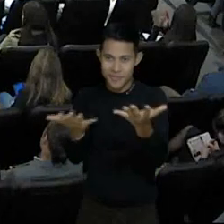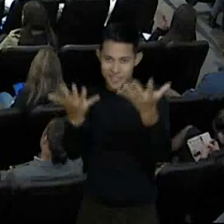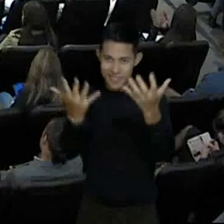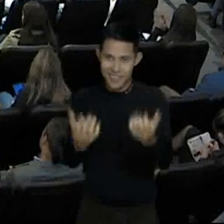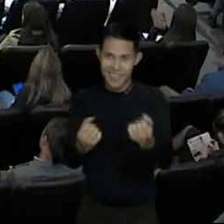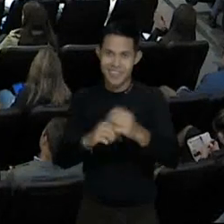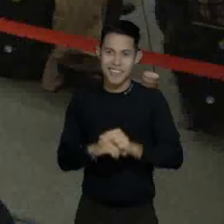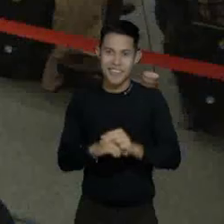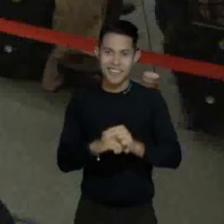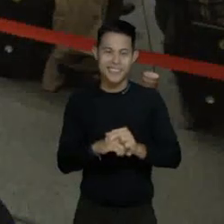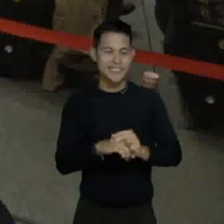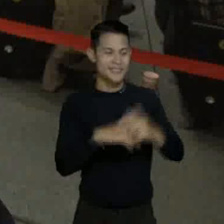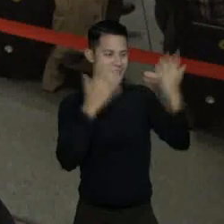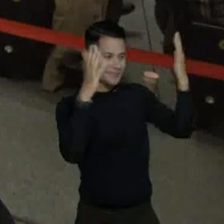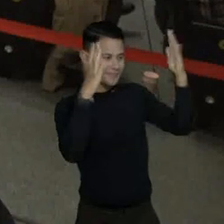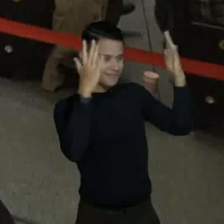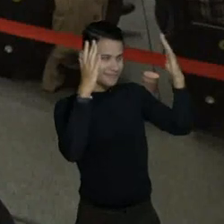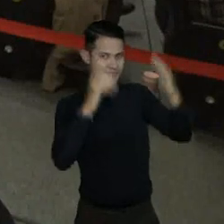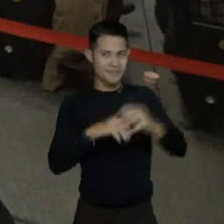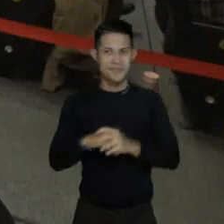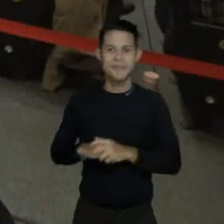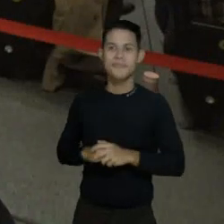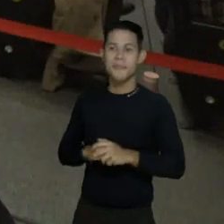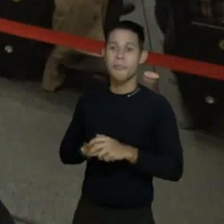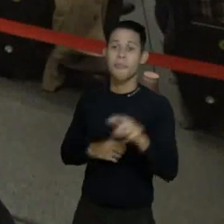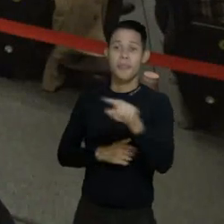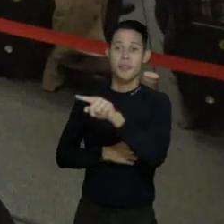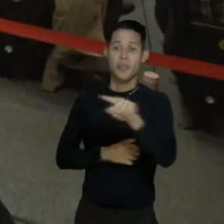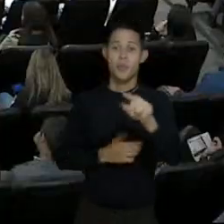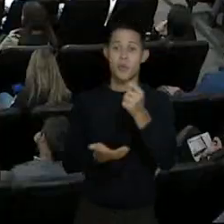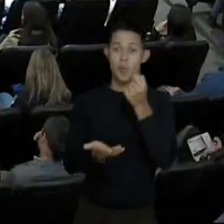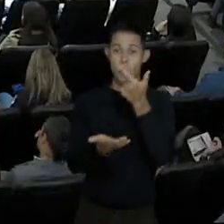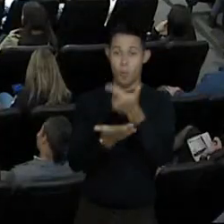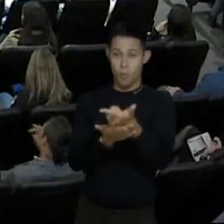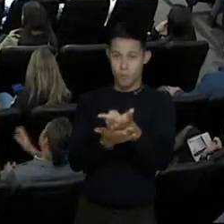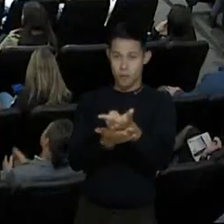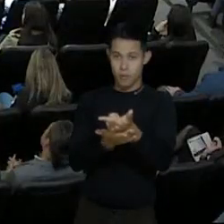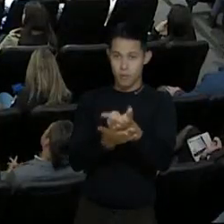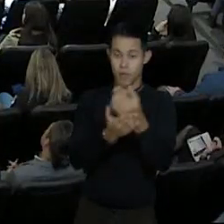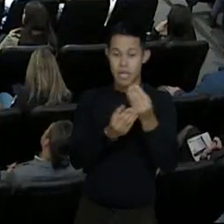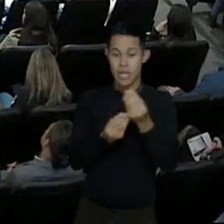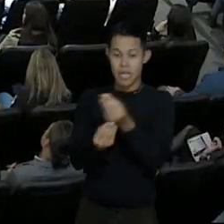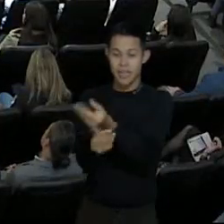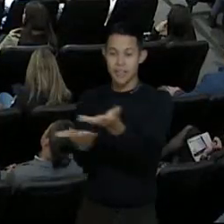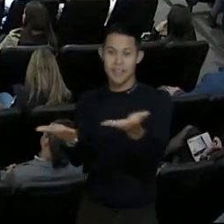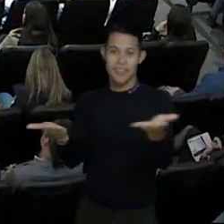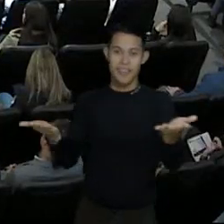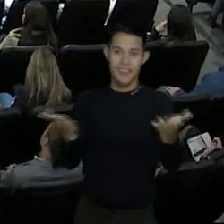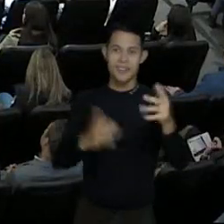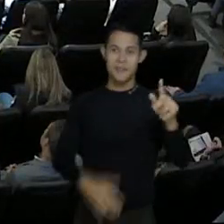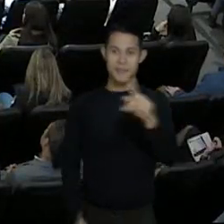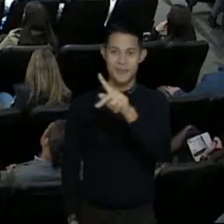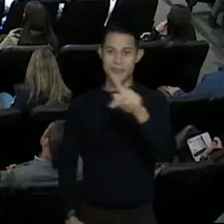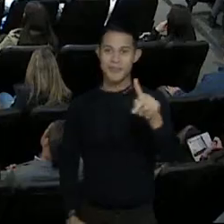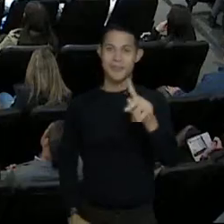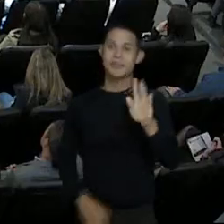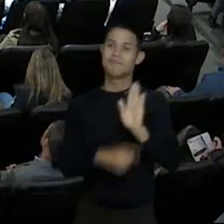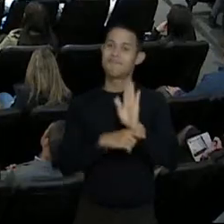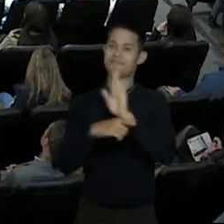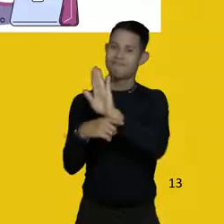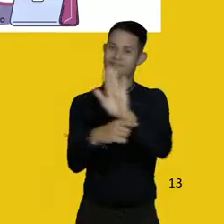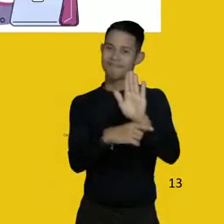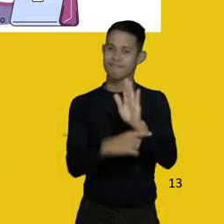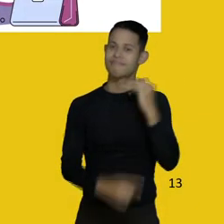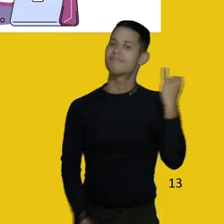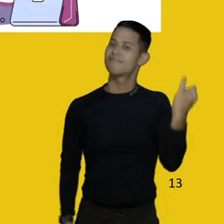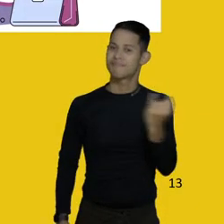eles então eles compram e dão pros professores né então para ajudar o professor né então isso é super importante